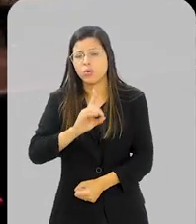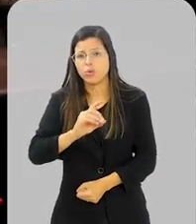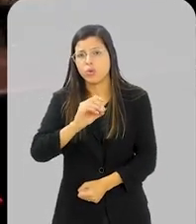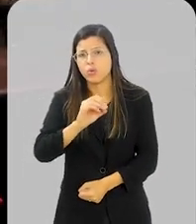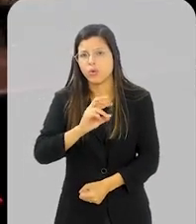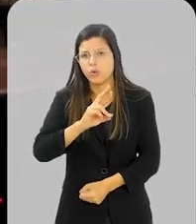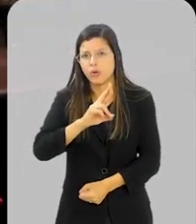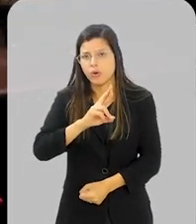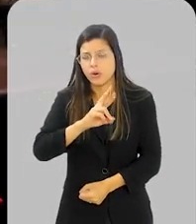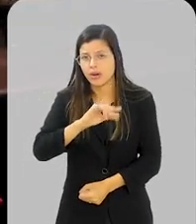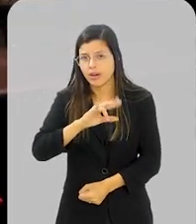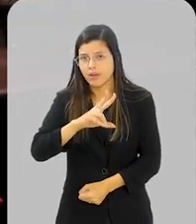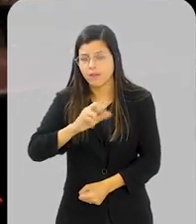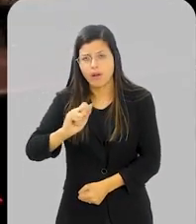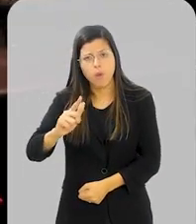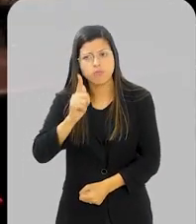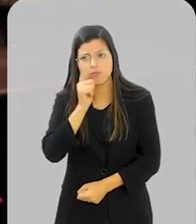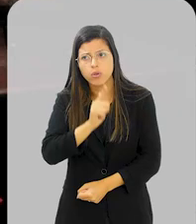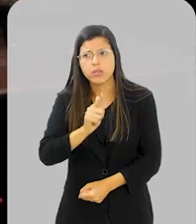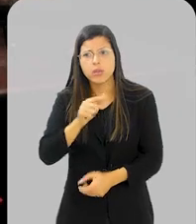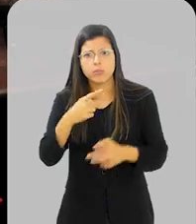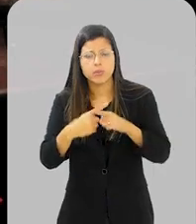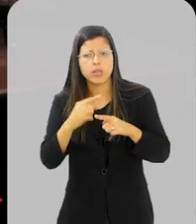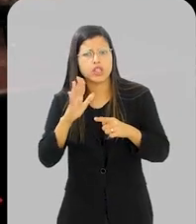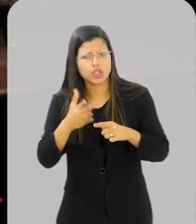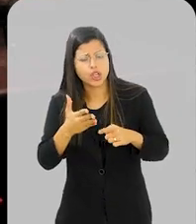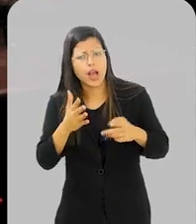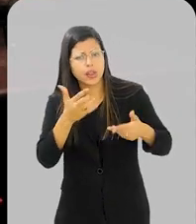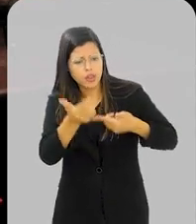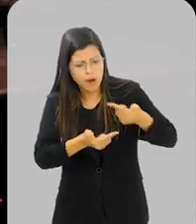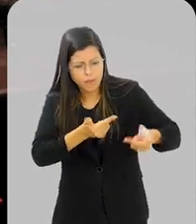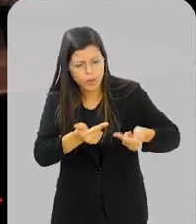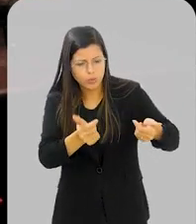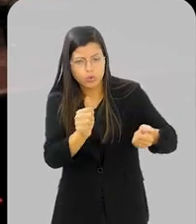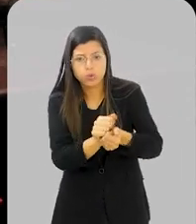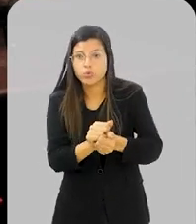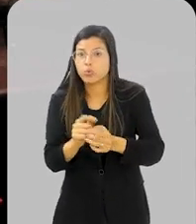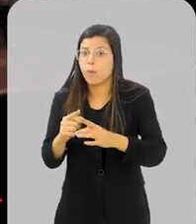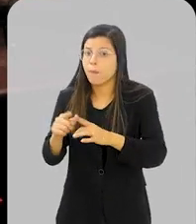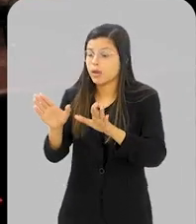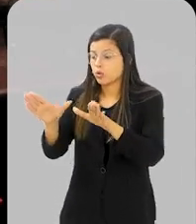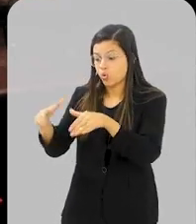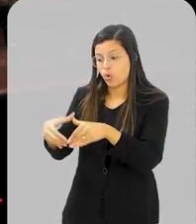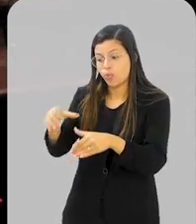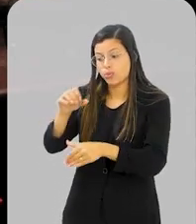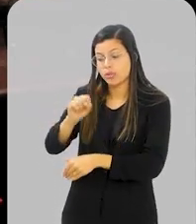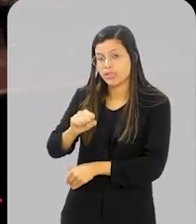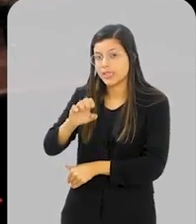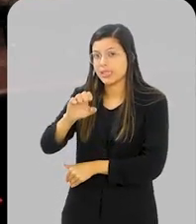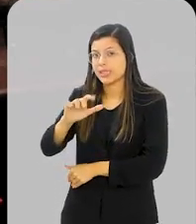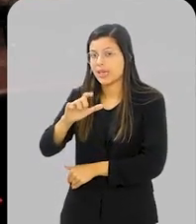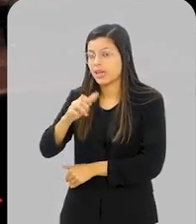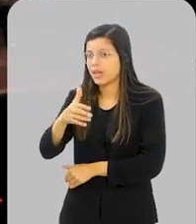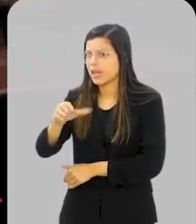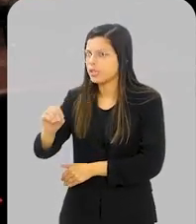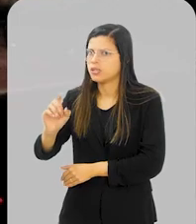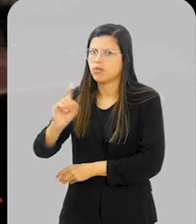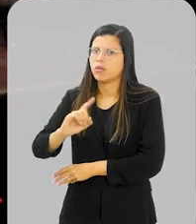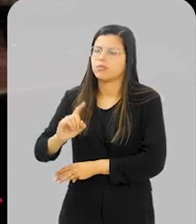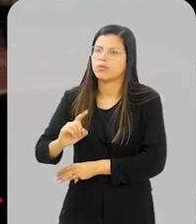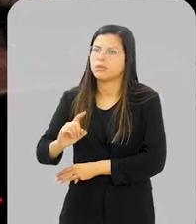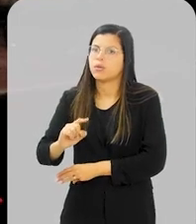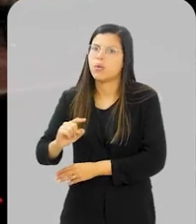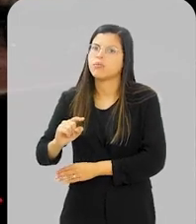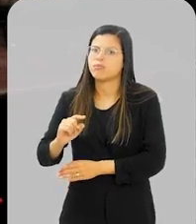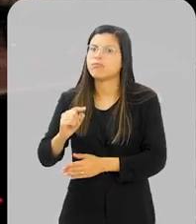começou na base dos clubes, até ir para o profissional. Já na seleção, não. Ele chegou agora, e repito o que eu disse na abertura,